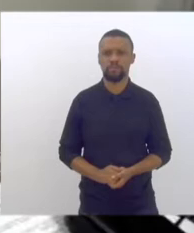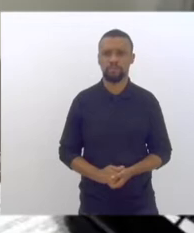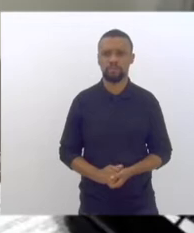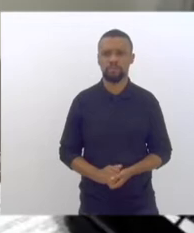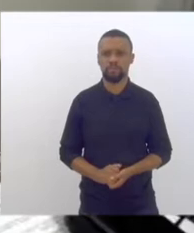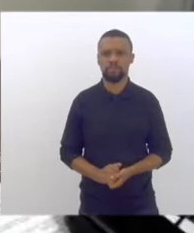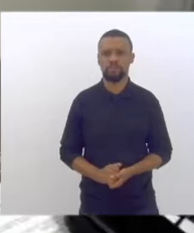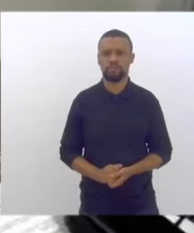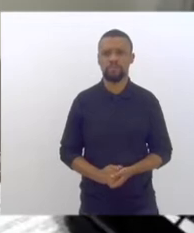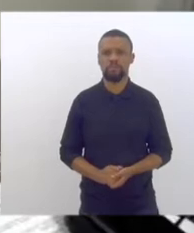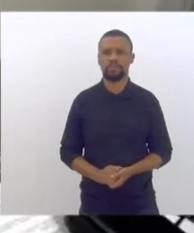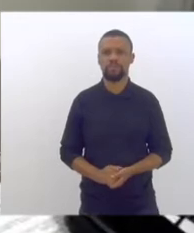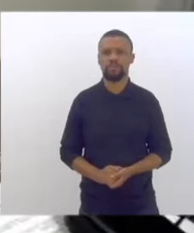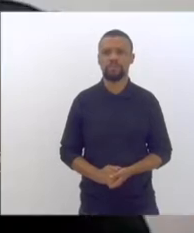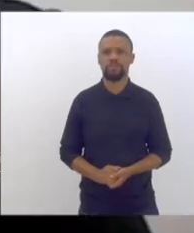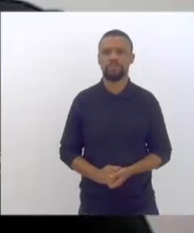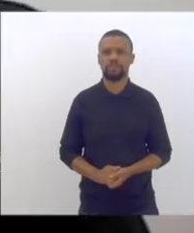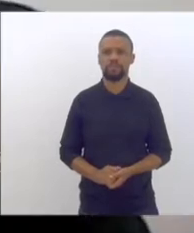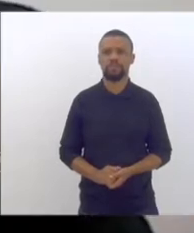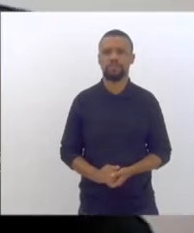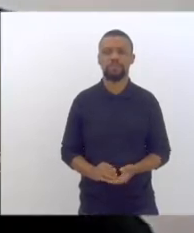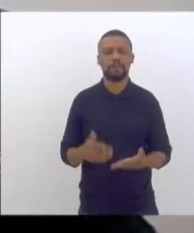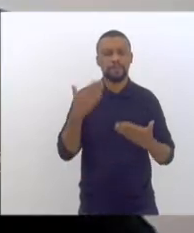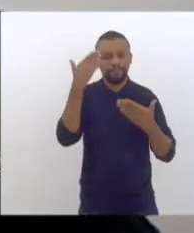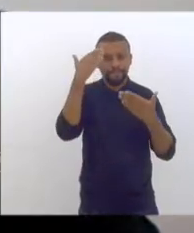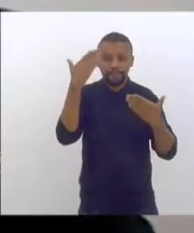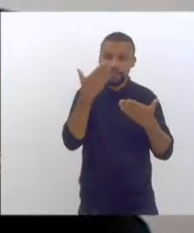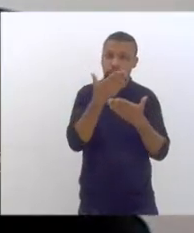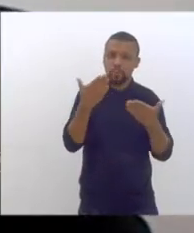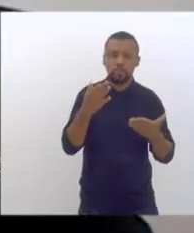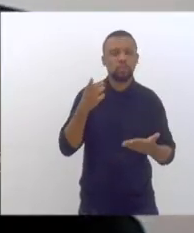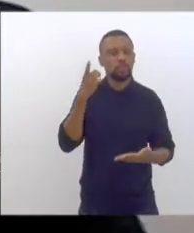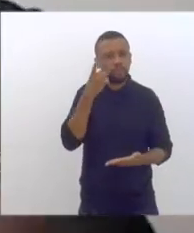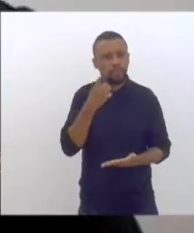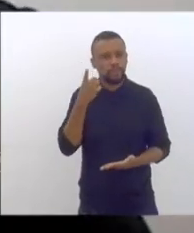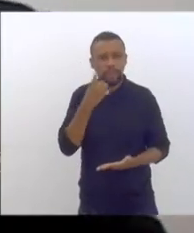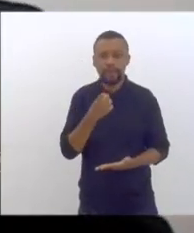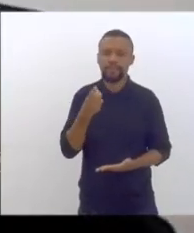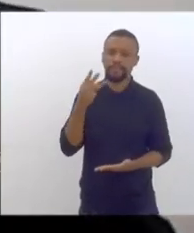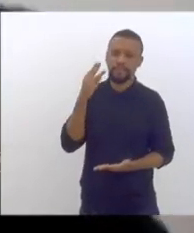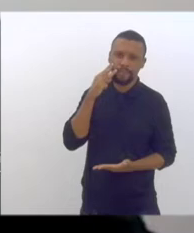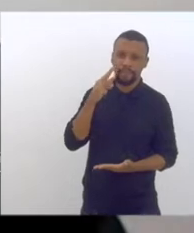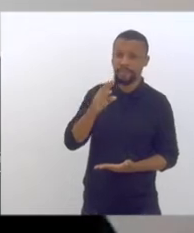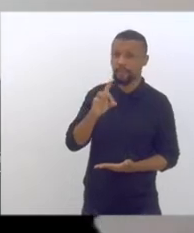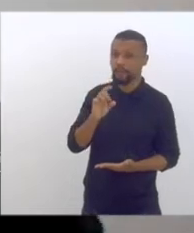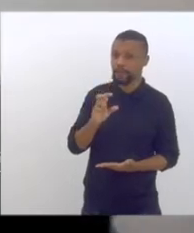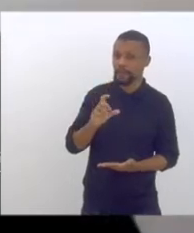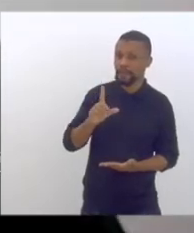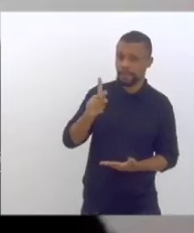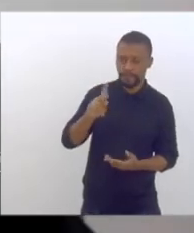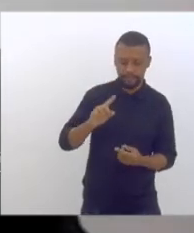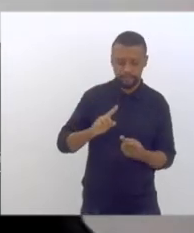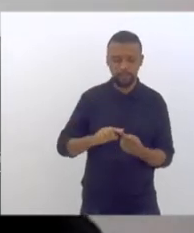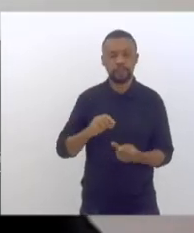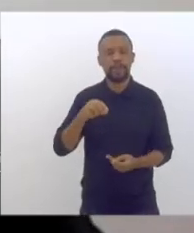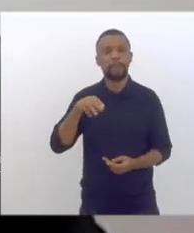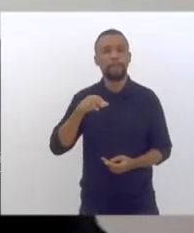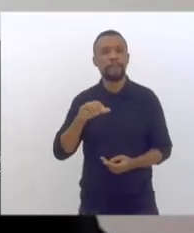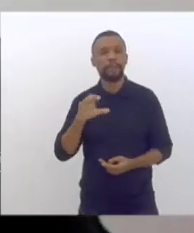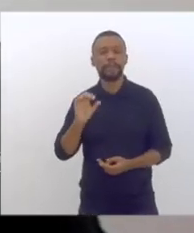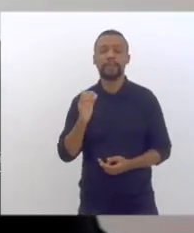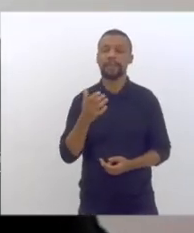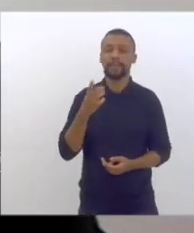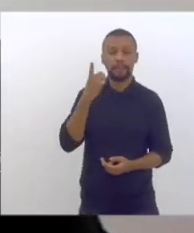bom obrigado aí a presença cada um dos Senhores presentes deputados waldeck Carneiro Deputado 20 Deputado Luiz Paulo